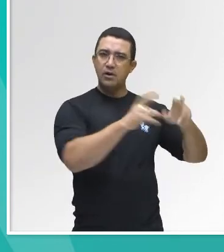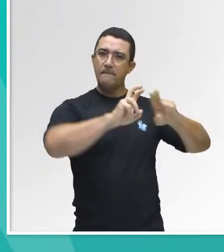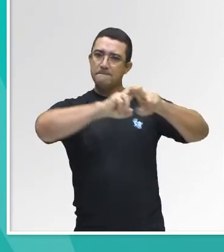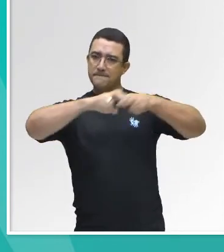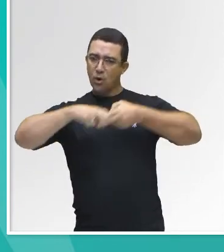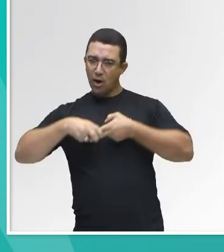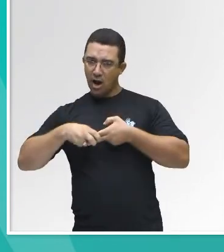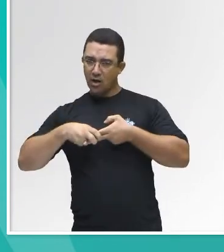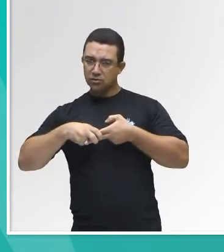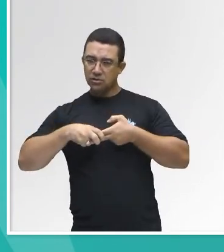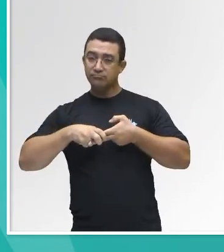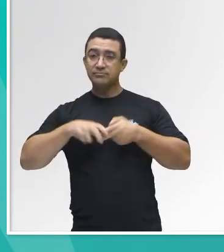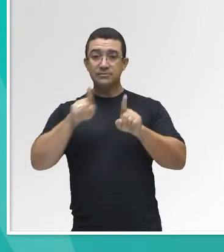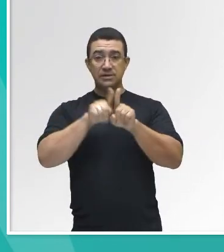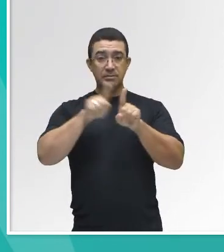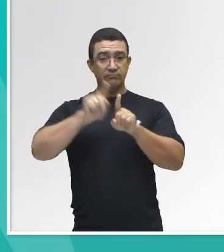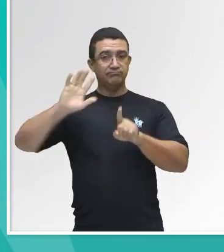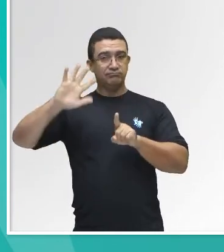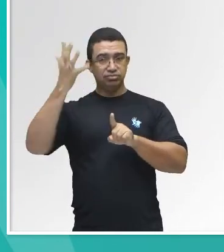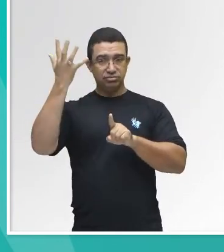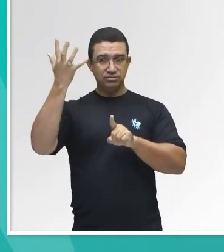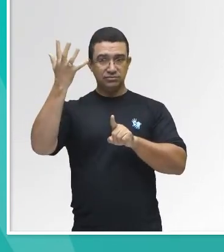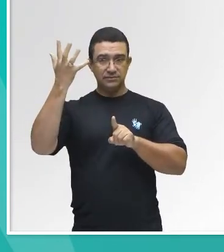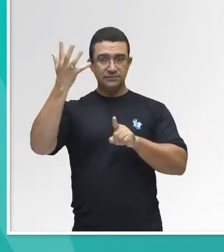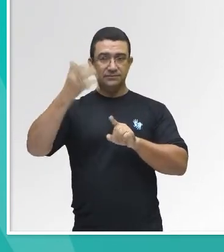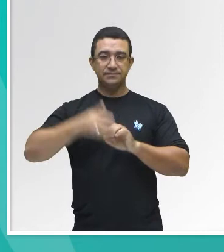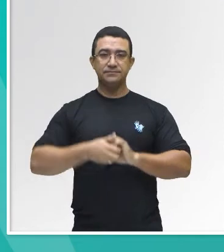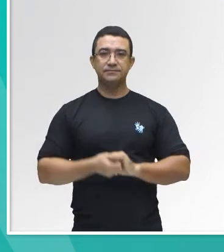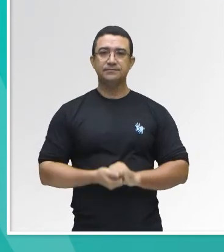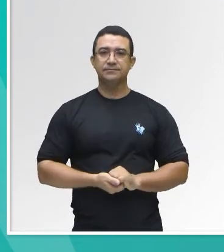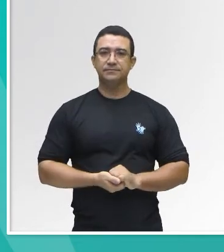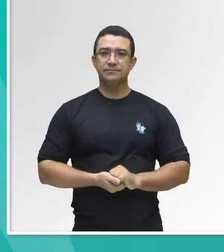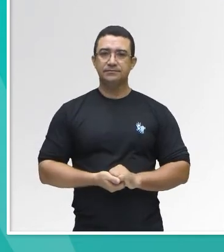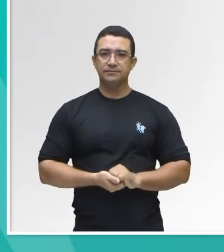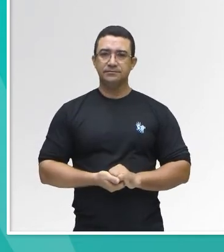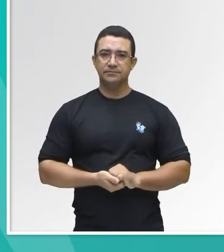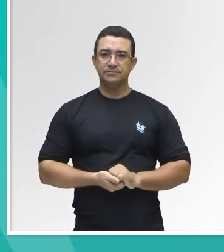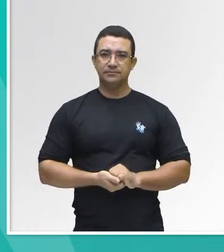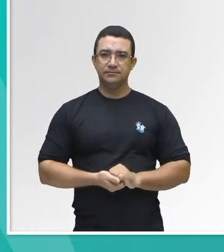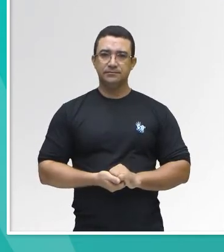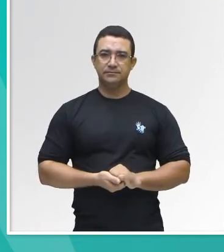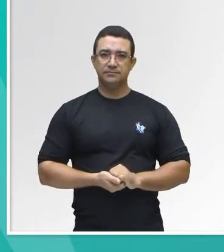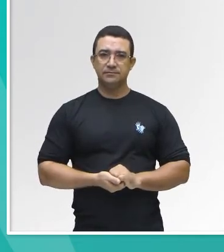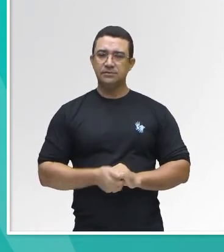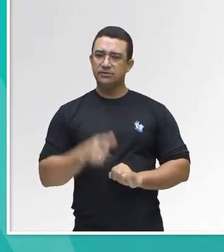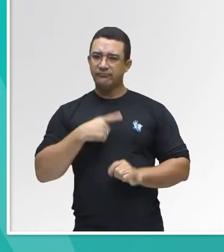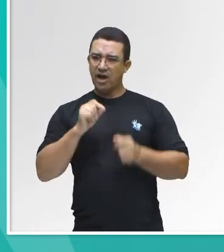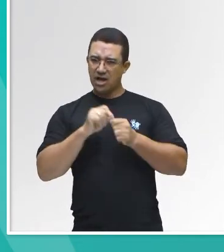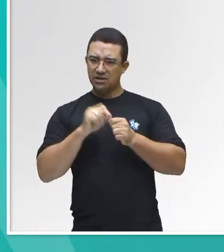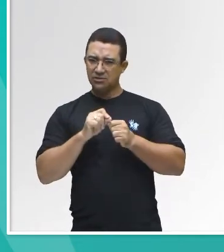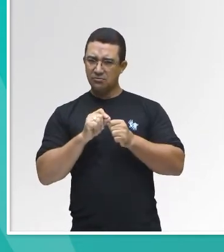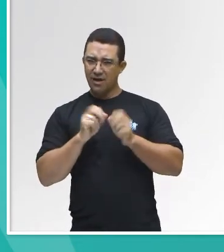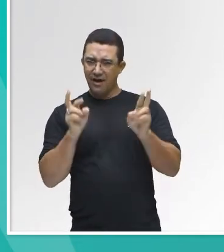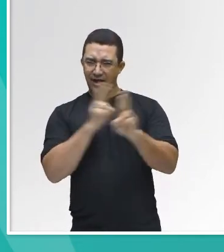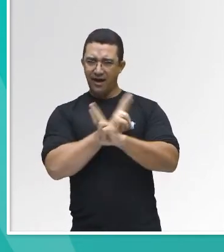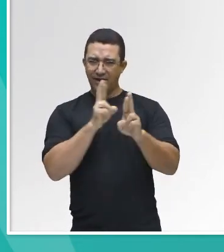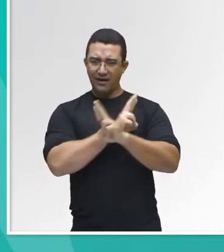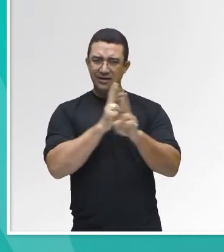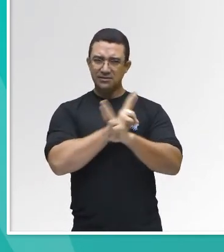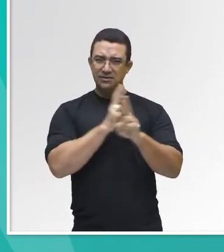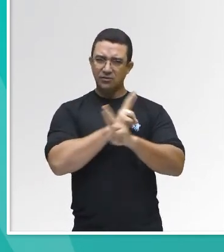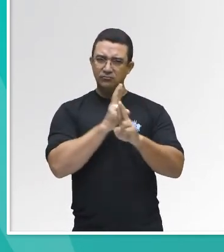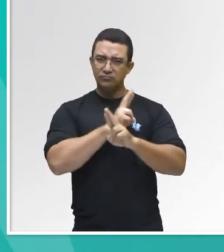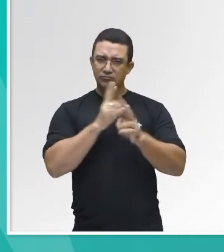e efeito, né? É o raciocínio por causa e efeito. Se estabelece